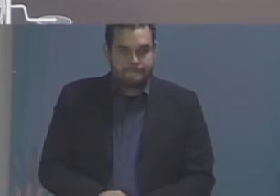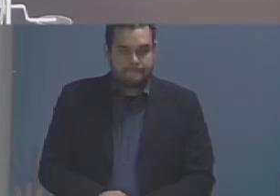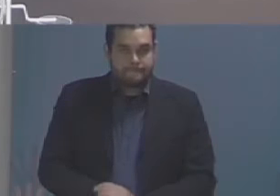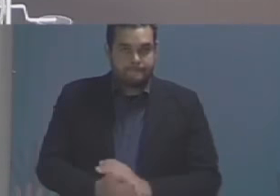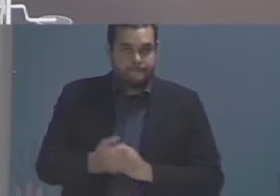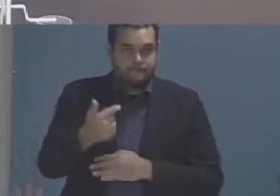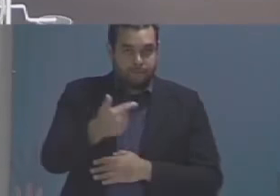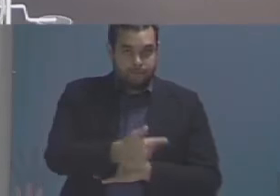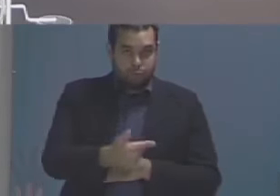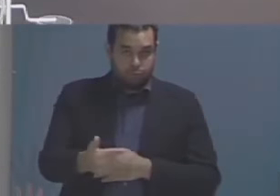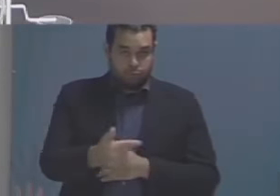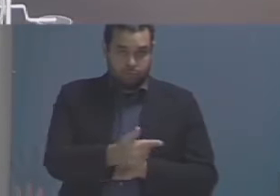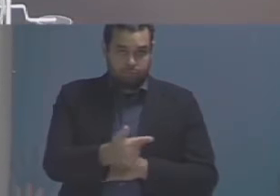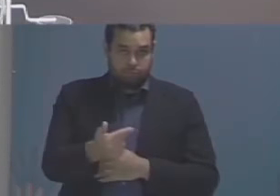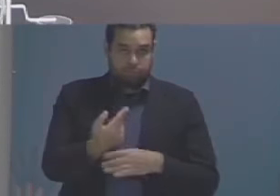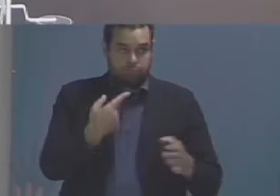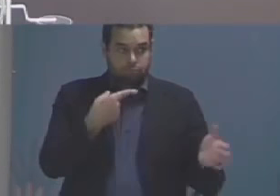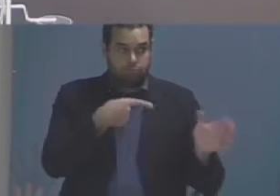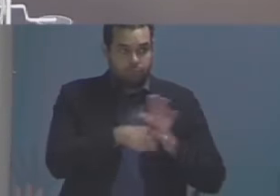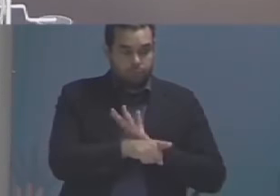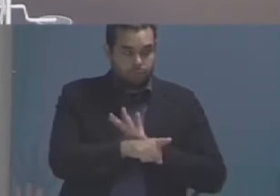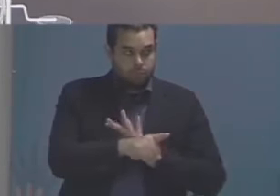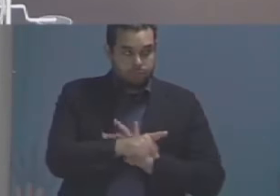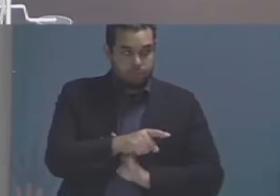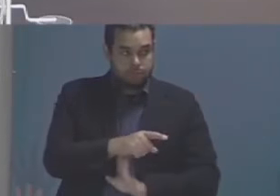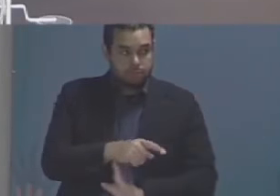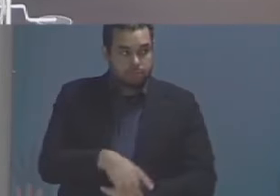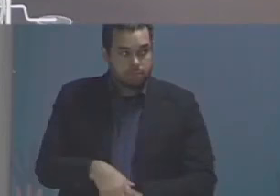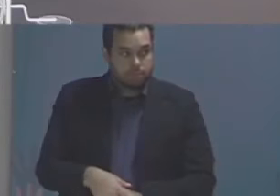Chapa 22, pergunta para...